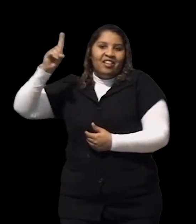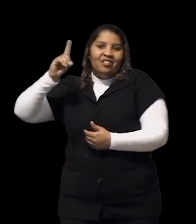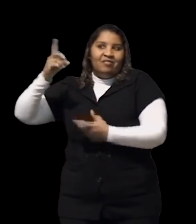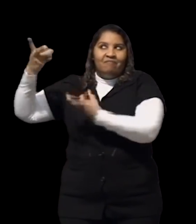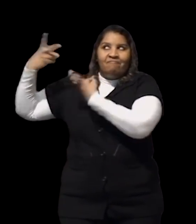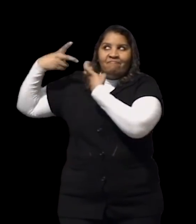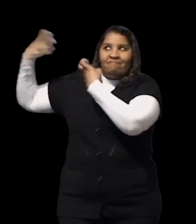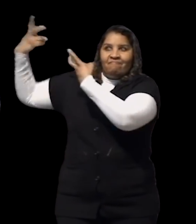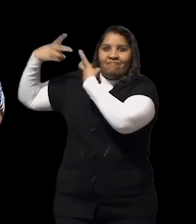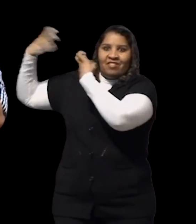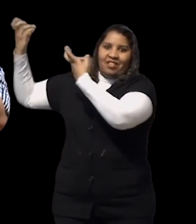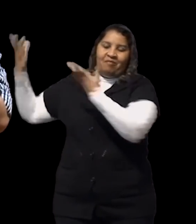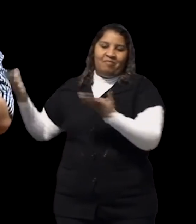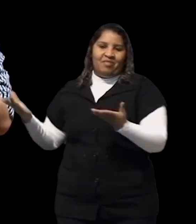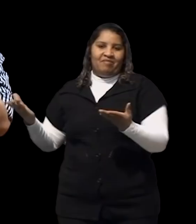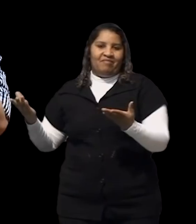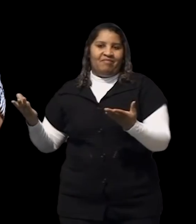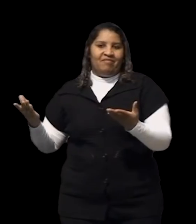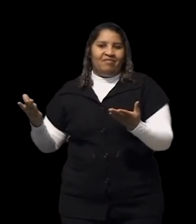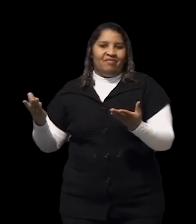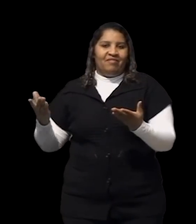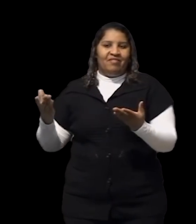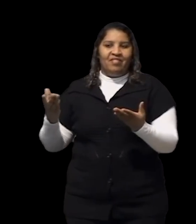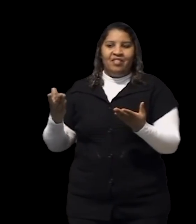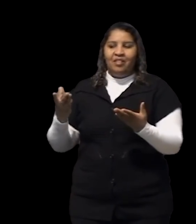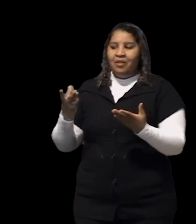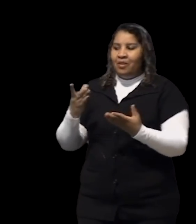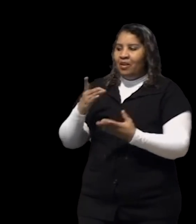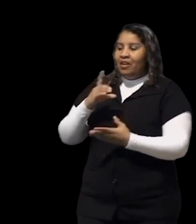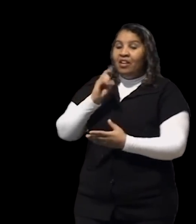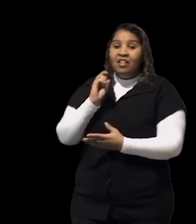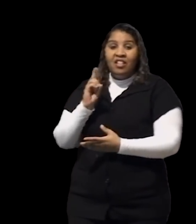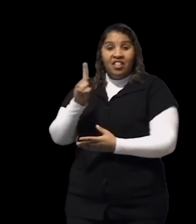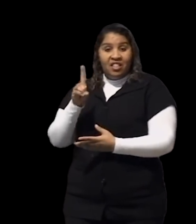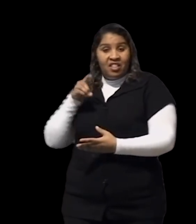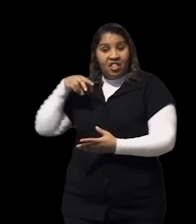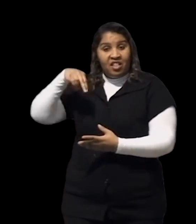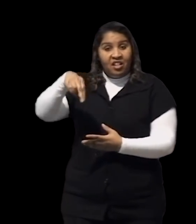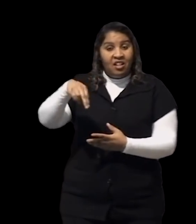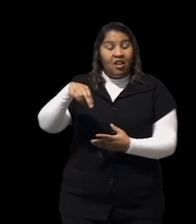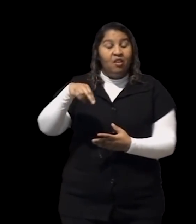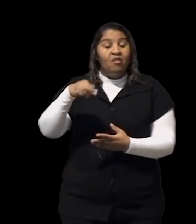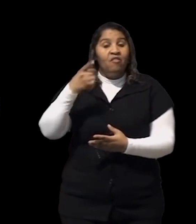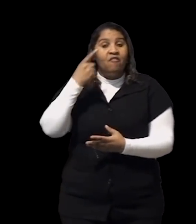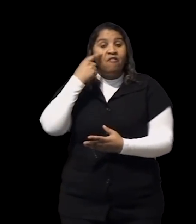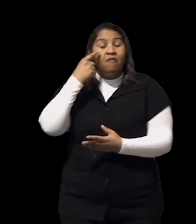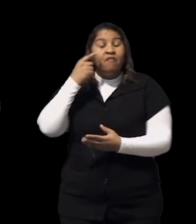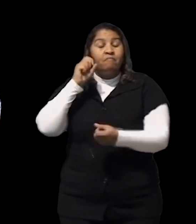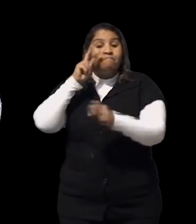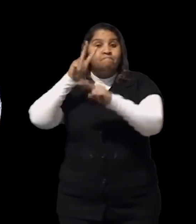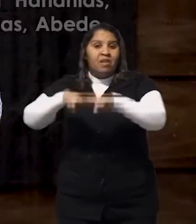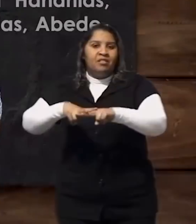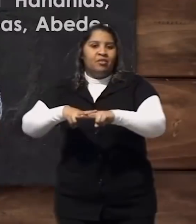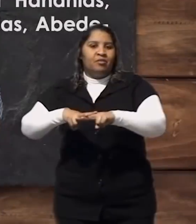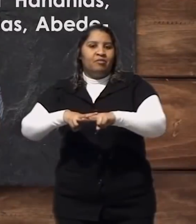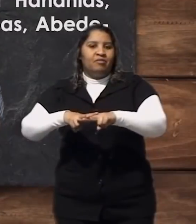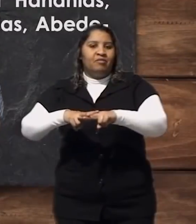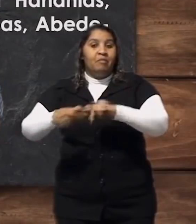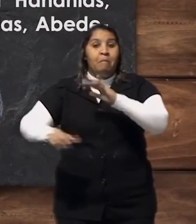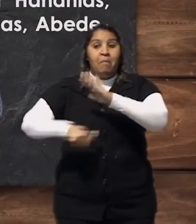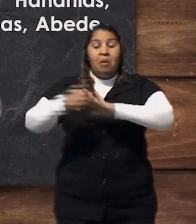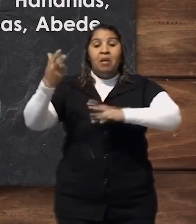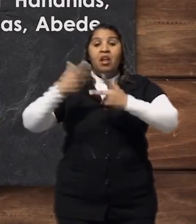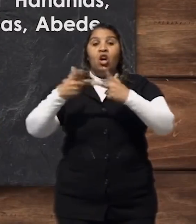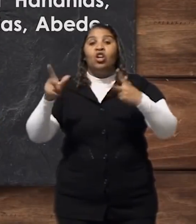com seus amigos presos cativos da Babilônia aquela coisa o chefe dos oficiais que temos